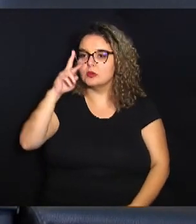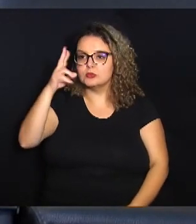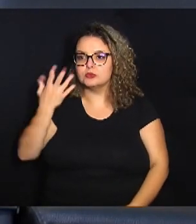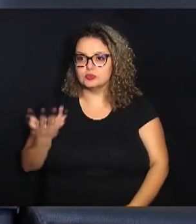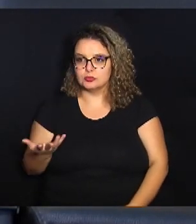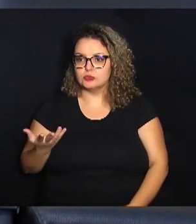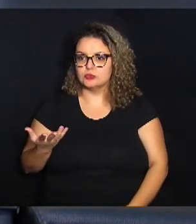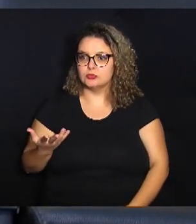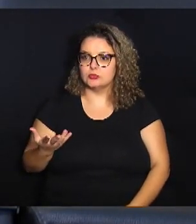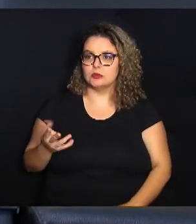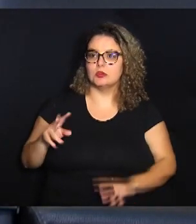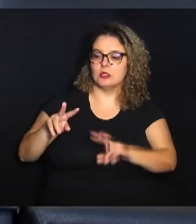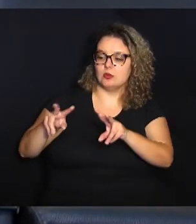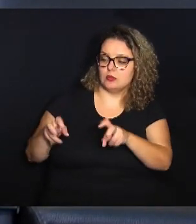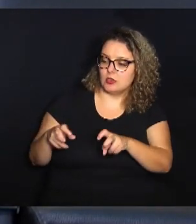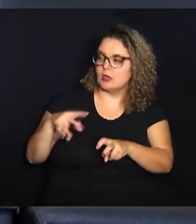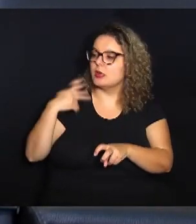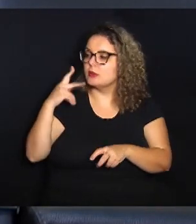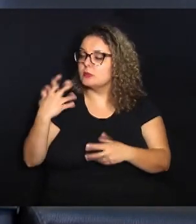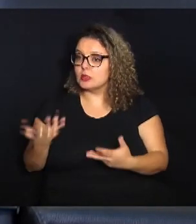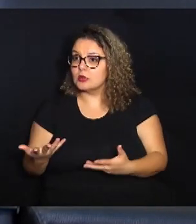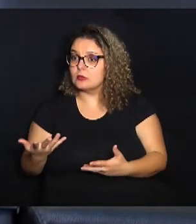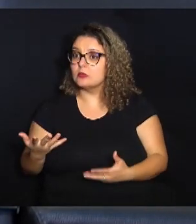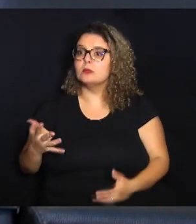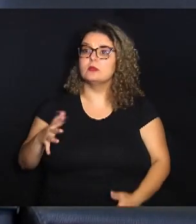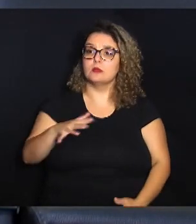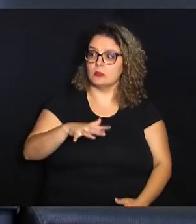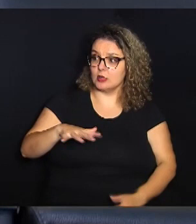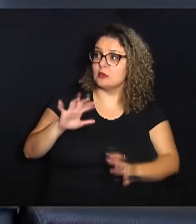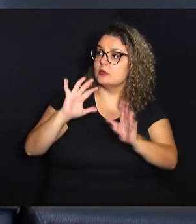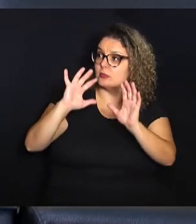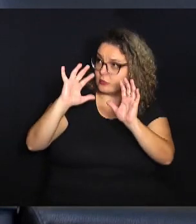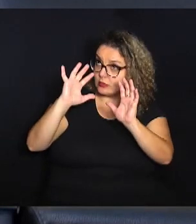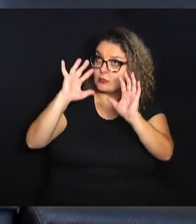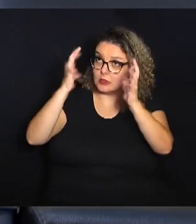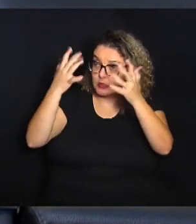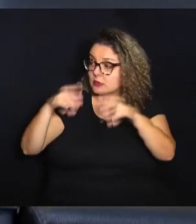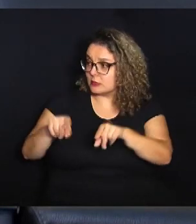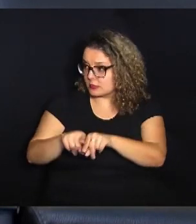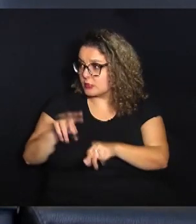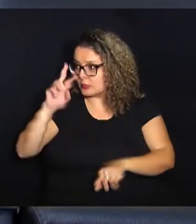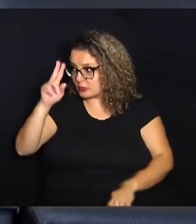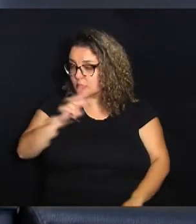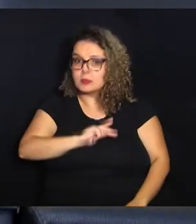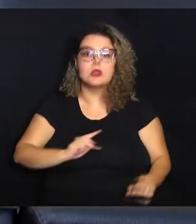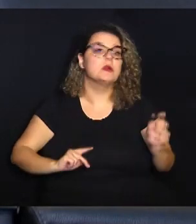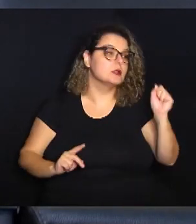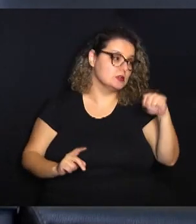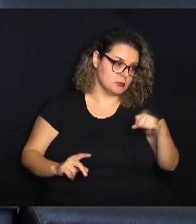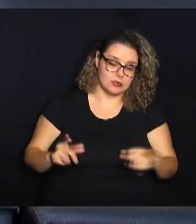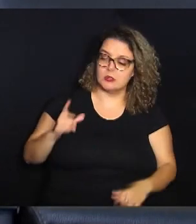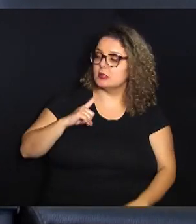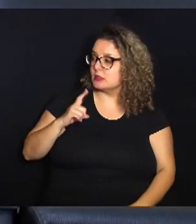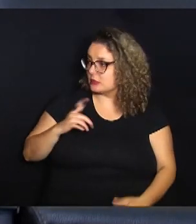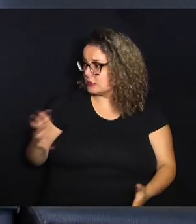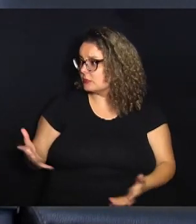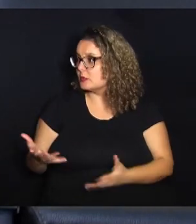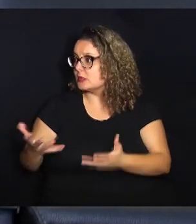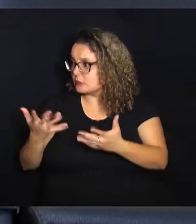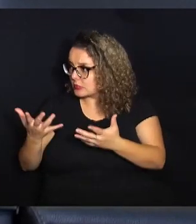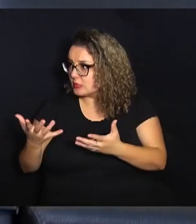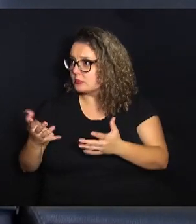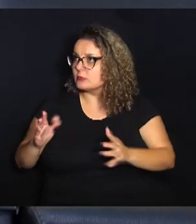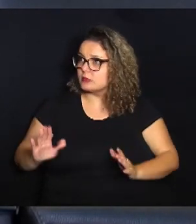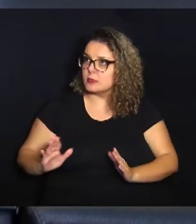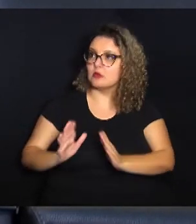levou essa questão da política para o clima também, porque o senhor é o presidente, teve a iniciativa de criar uma